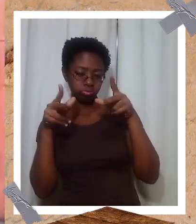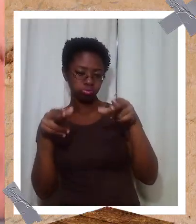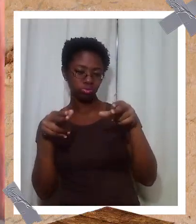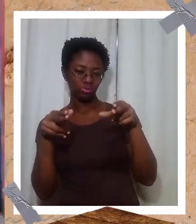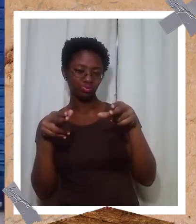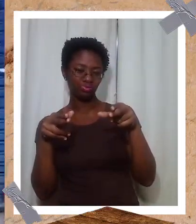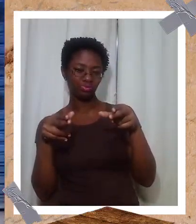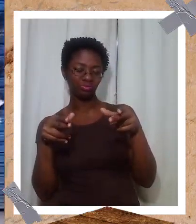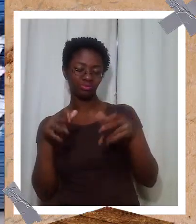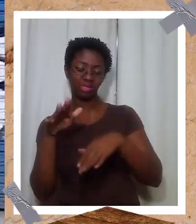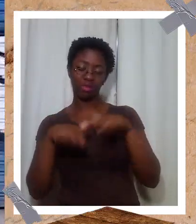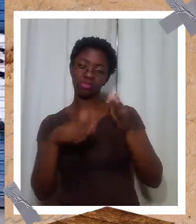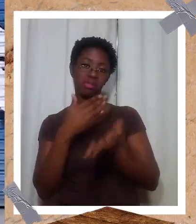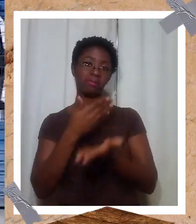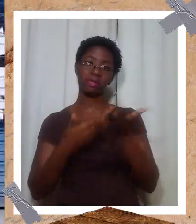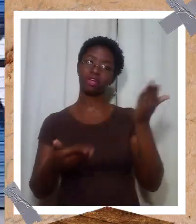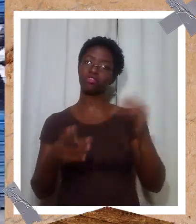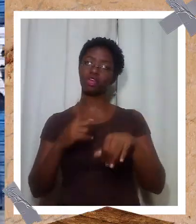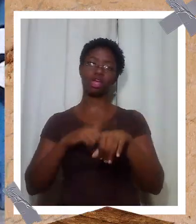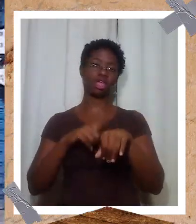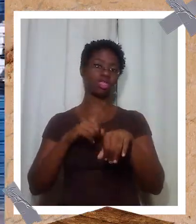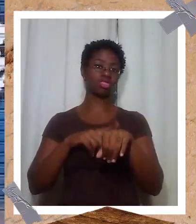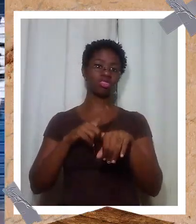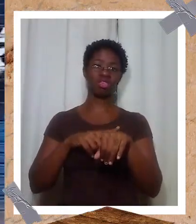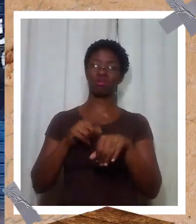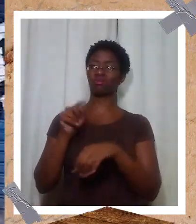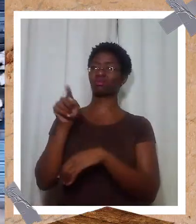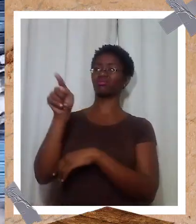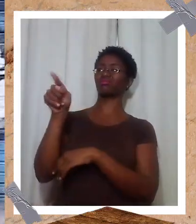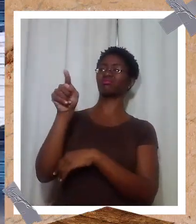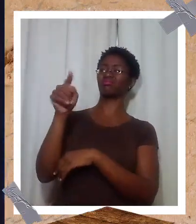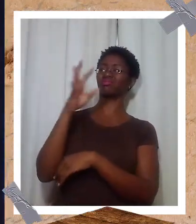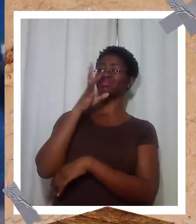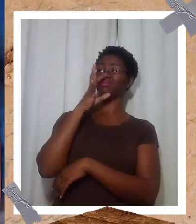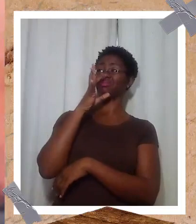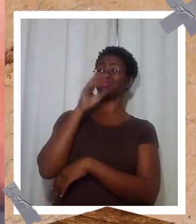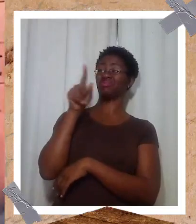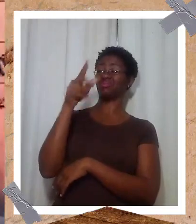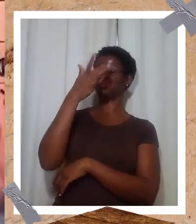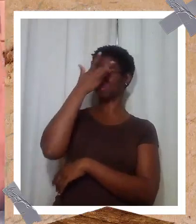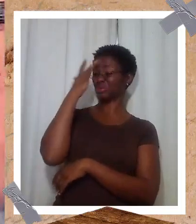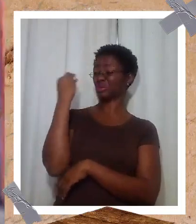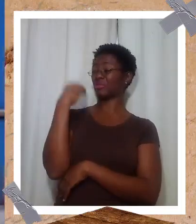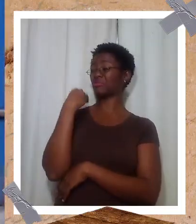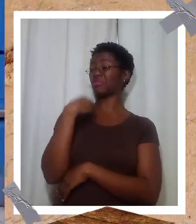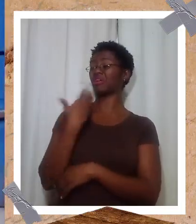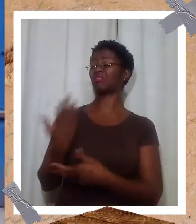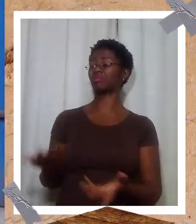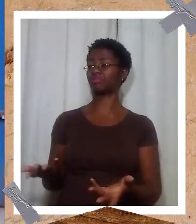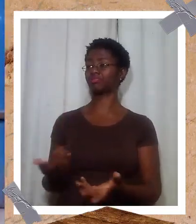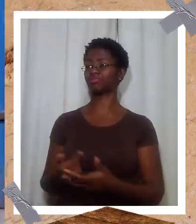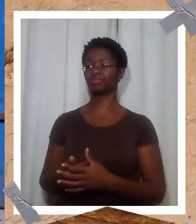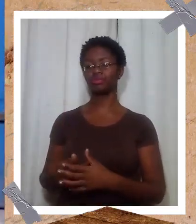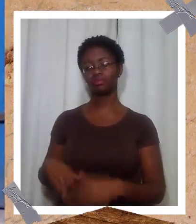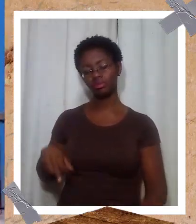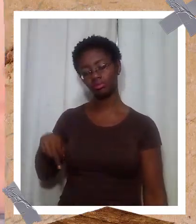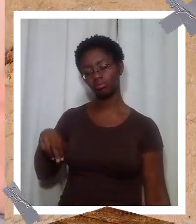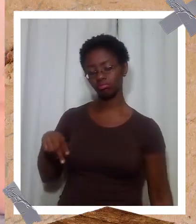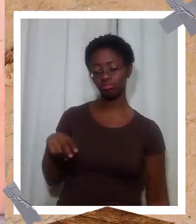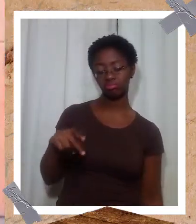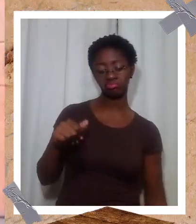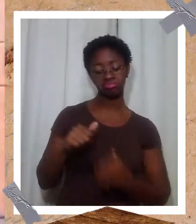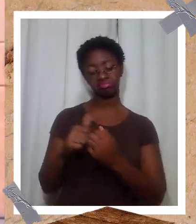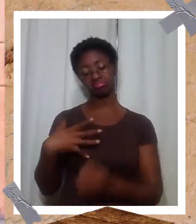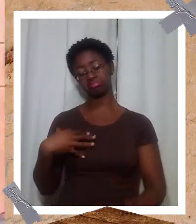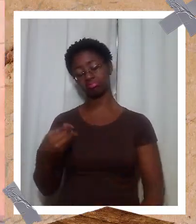tivesse perdido tanto tempo admirando gente com brilho que não se sustenta. Assim, prosseguia com o pequeno, a poucos